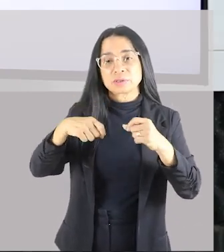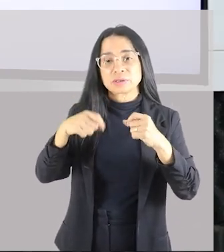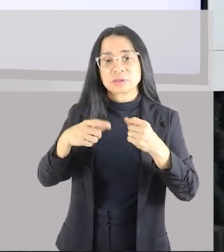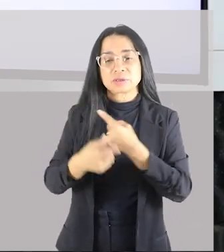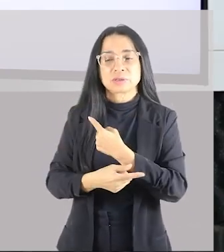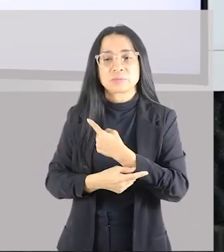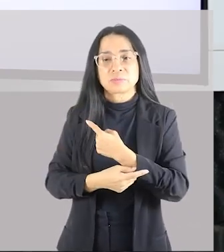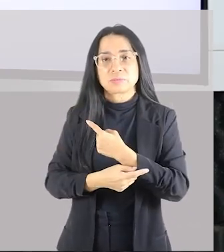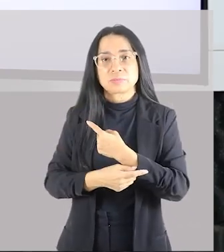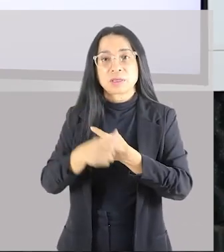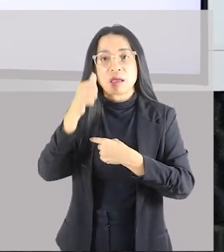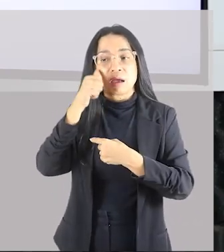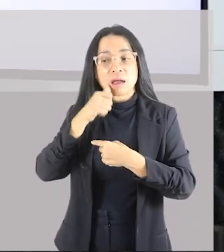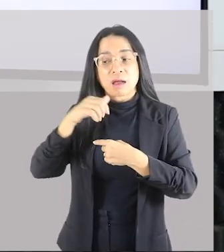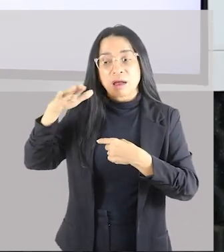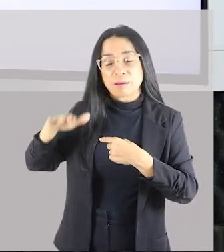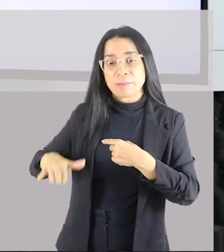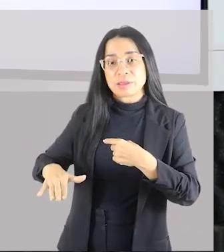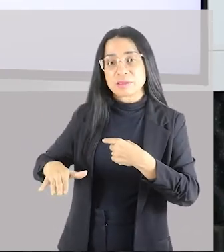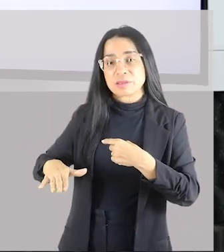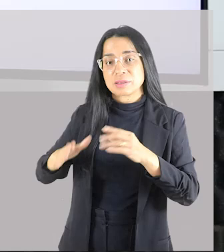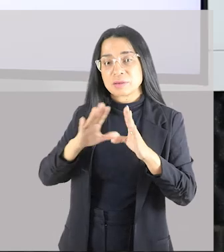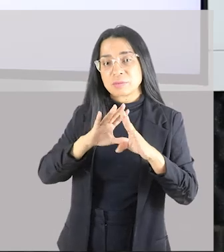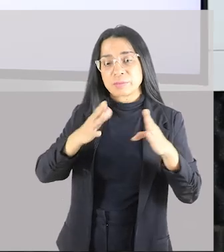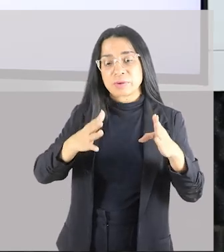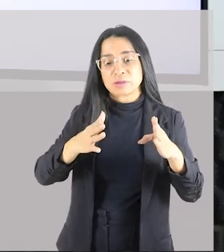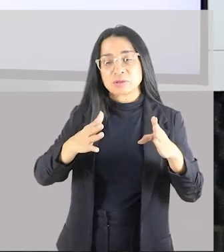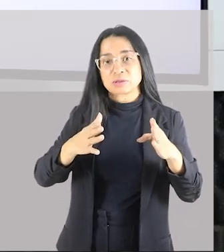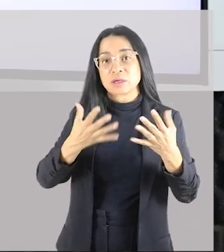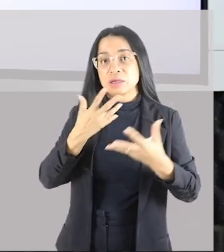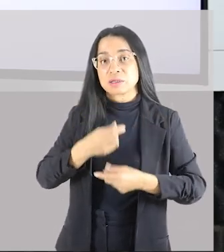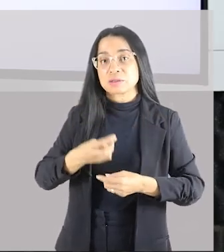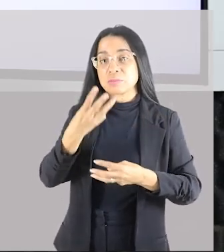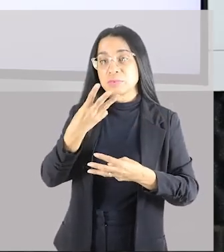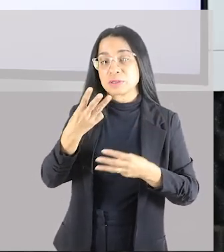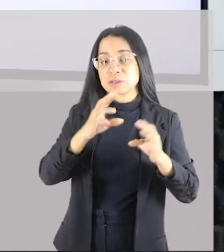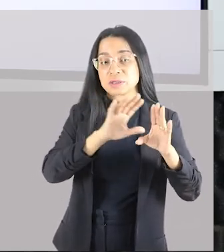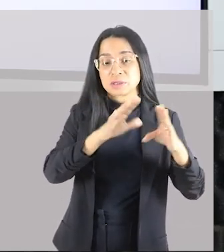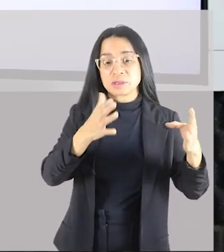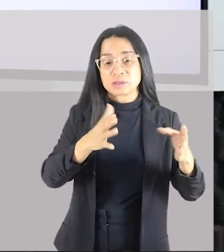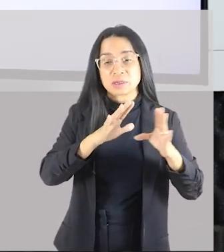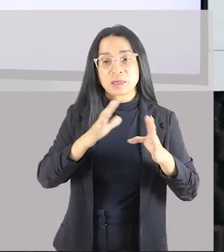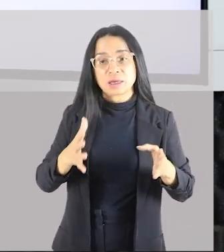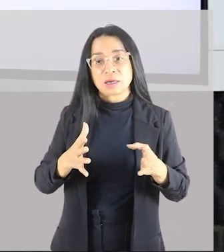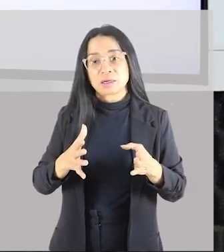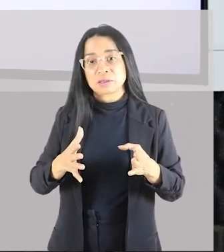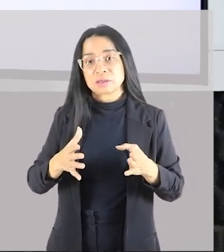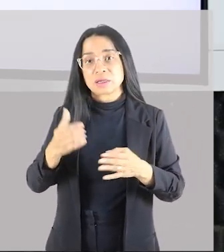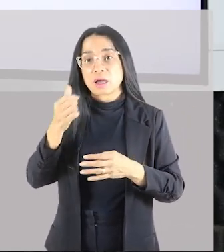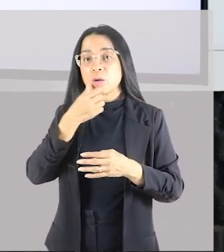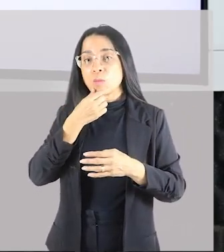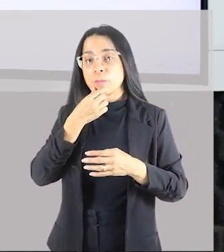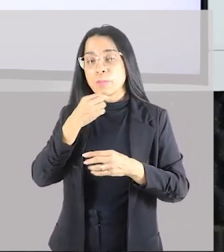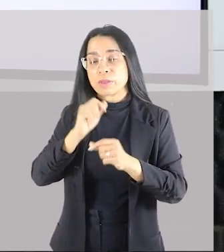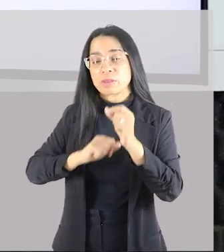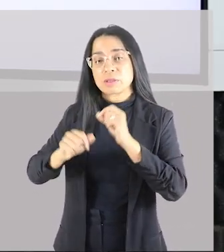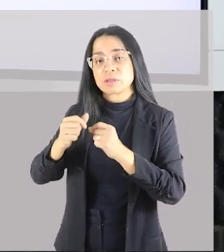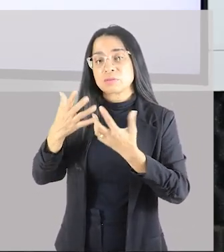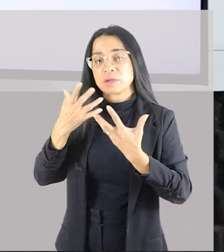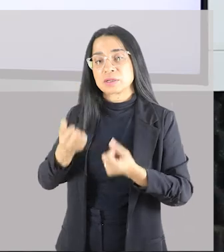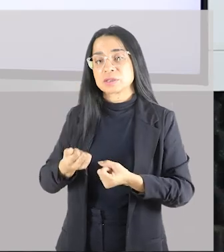menina que é a mais baixa, ela vai receber 3 caixas para ela conseguir visualizar. O menino, que é um pouco maior do que ela,